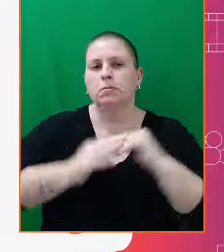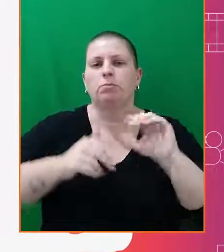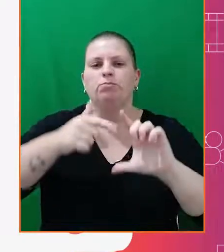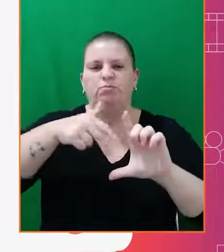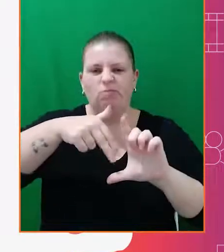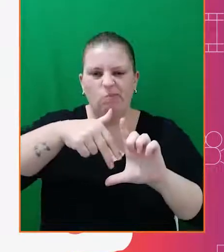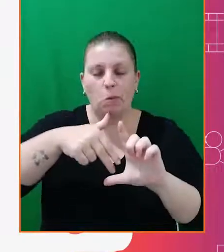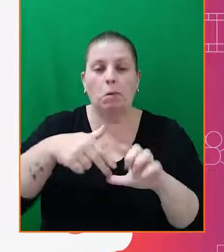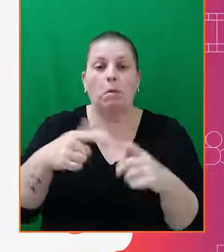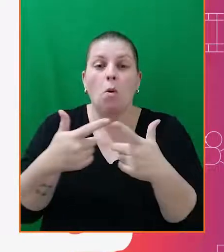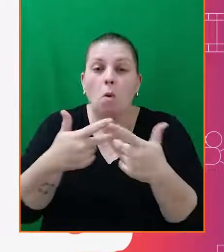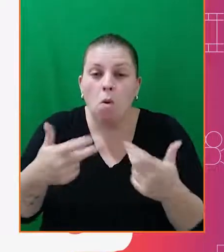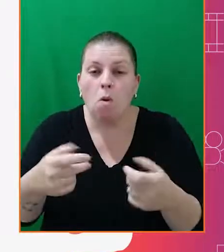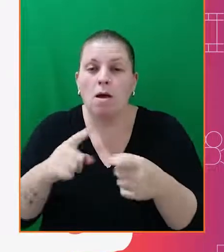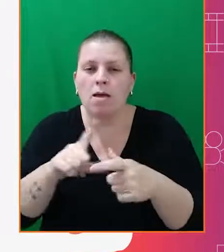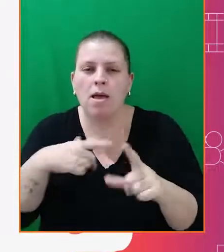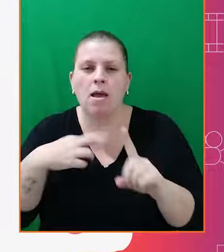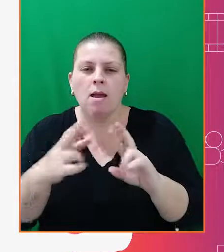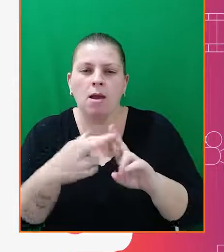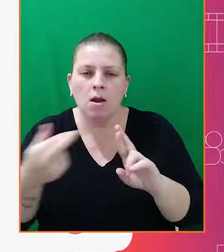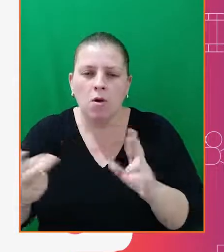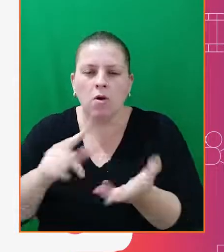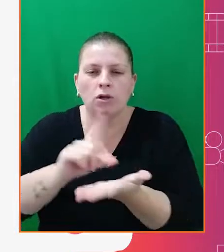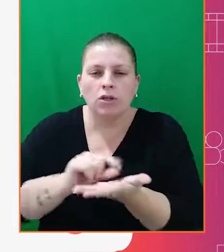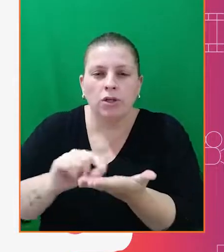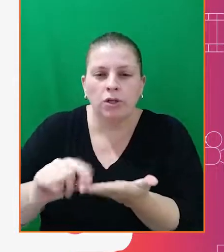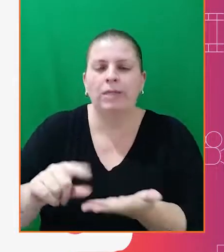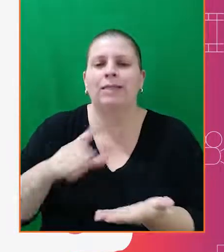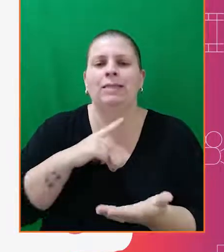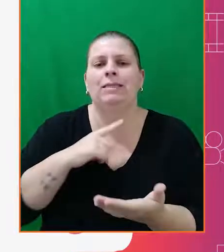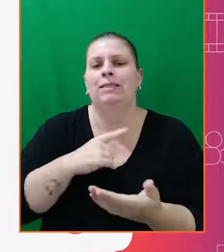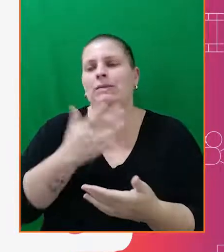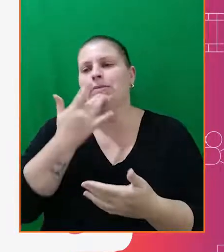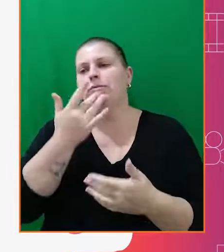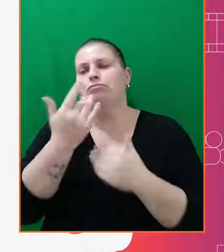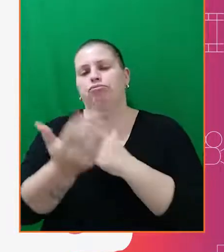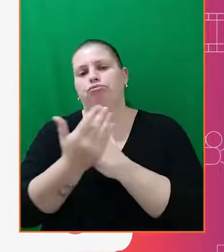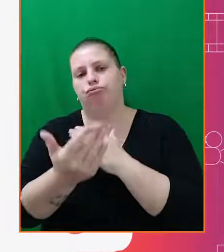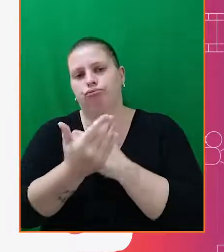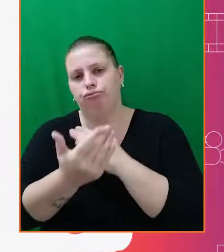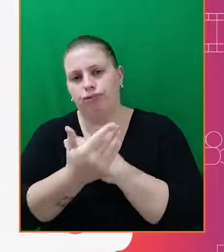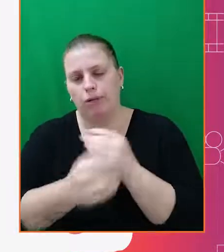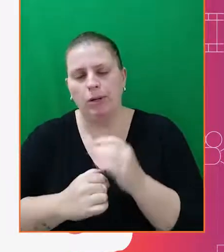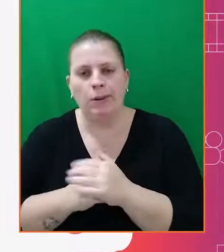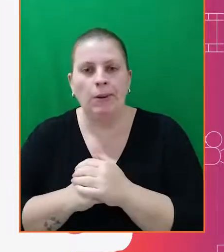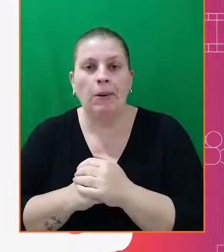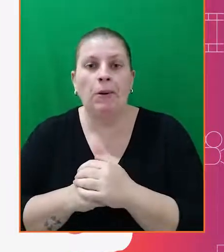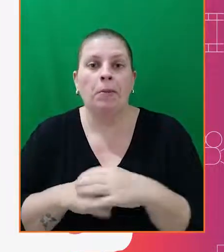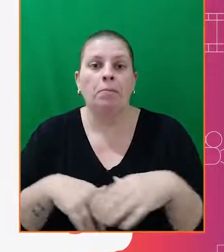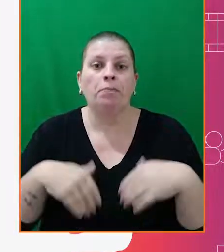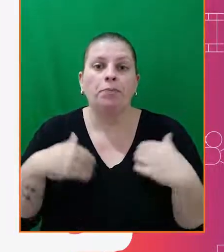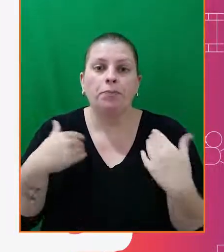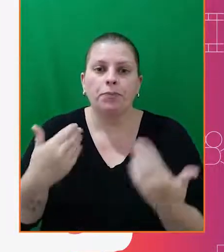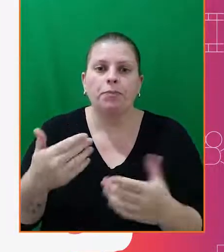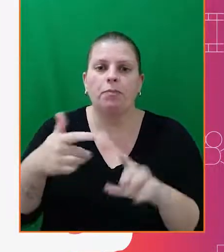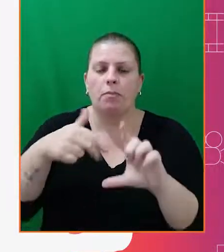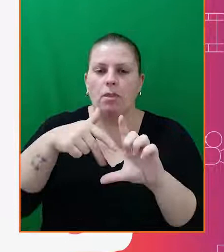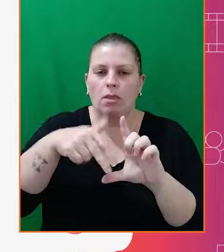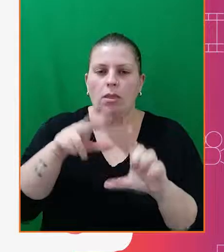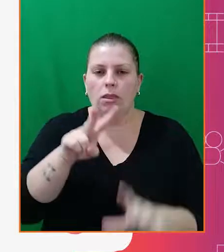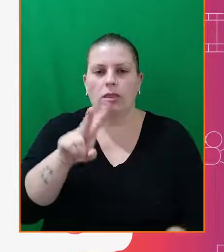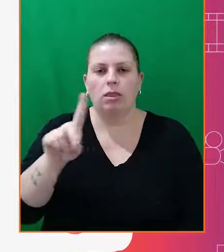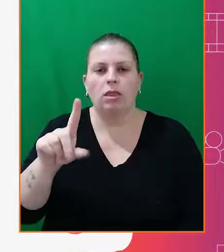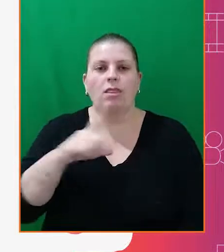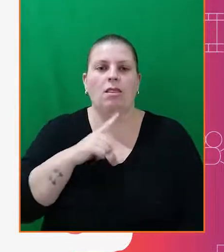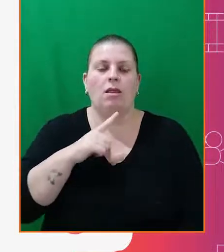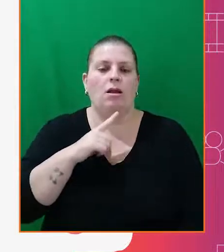animação. E os recursos digitais facilitam muito os processos que o animador pode produzir suas animações. Hoje em dia, praticamente toda animação 2D